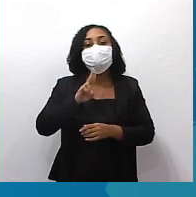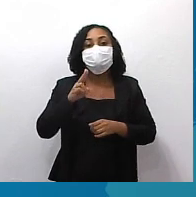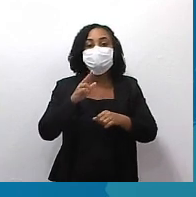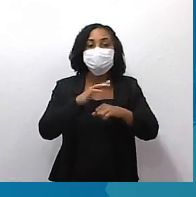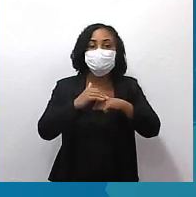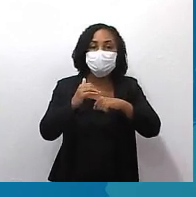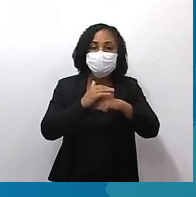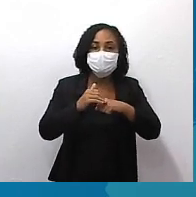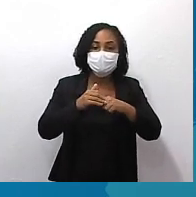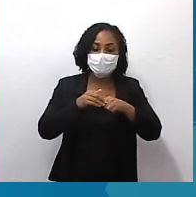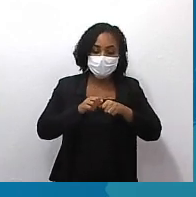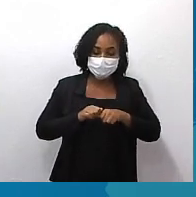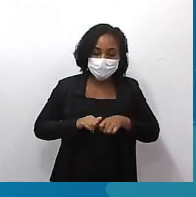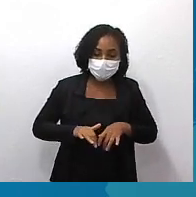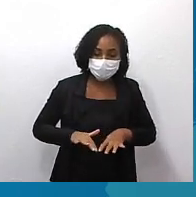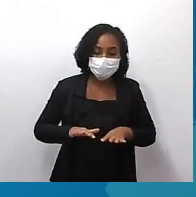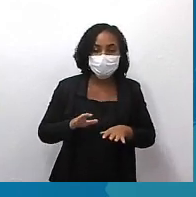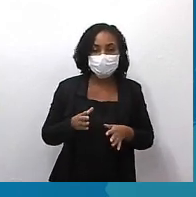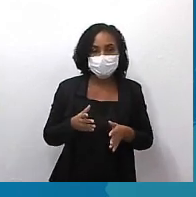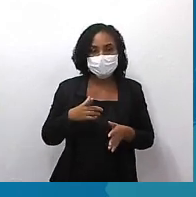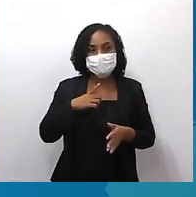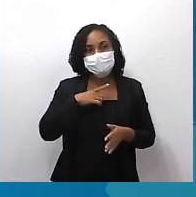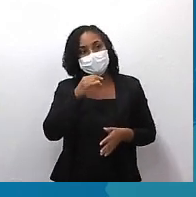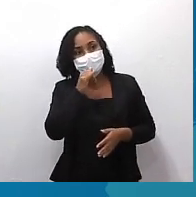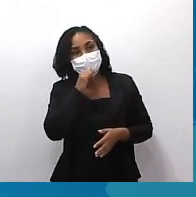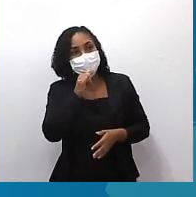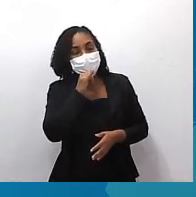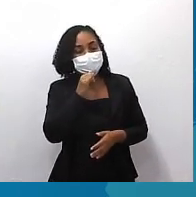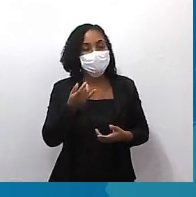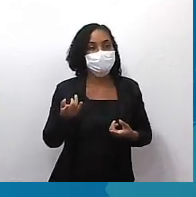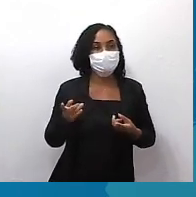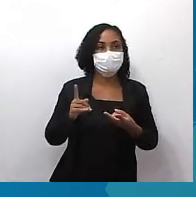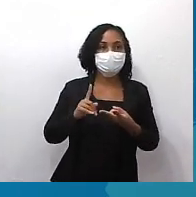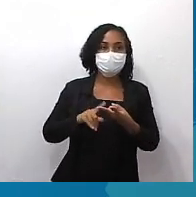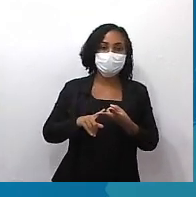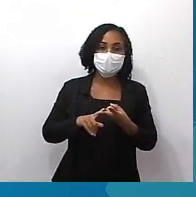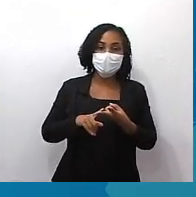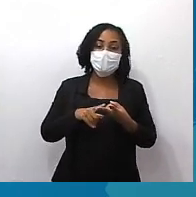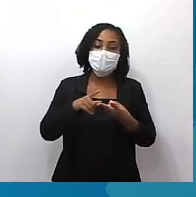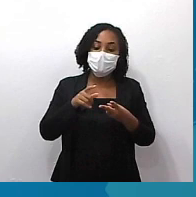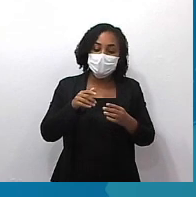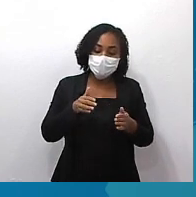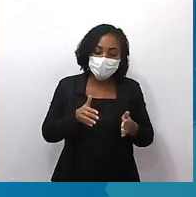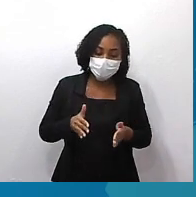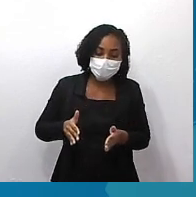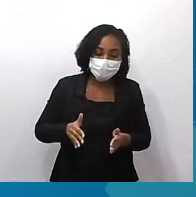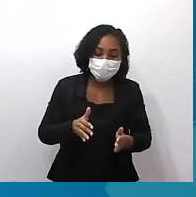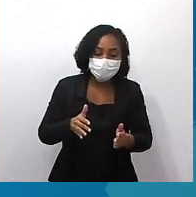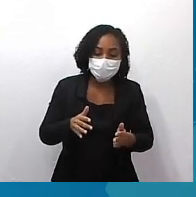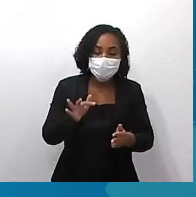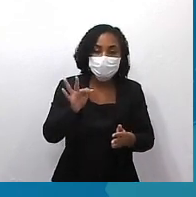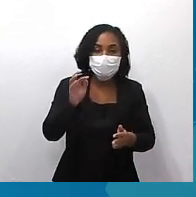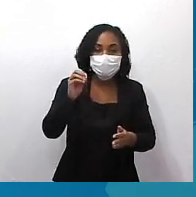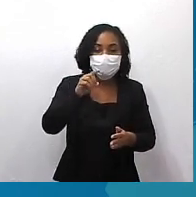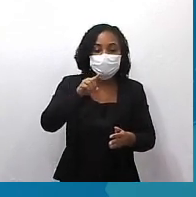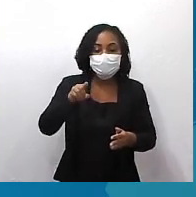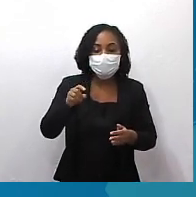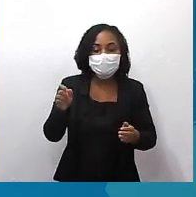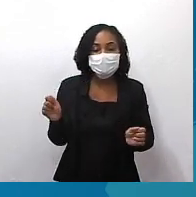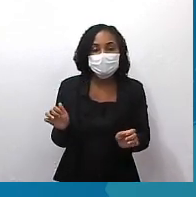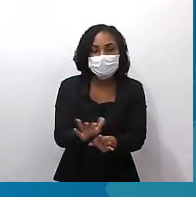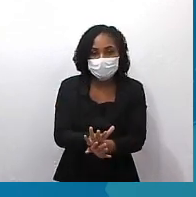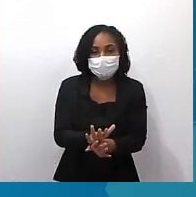as nascentes, né? O curso vai ser todo aquele percurso que ele faz da nascente à foz, e a foz é onde ele deságua. Por